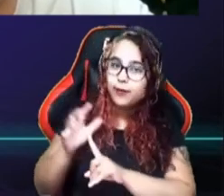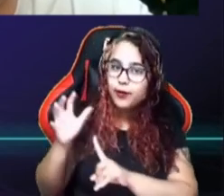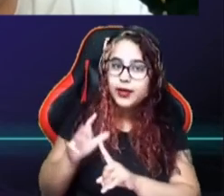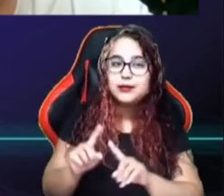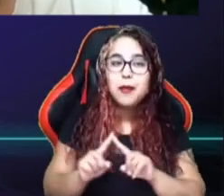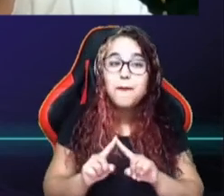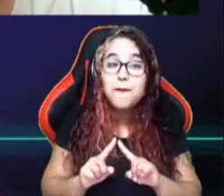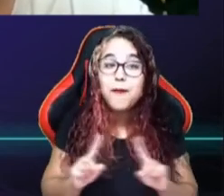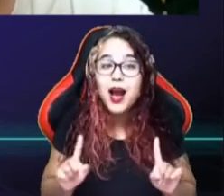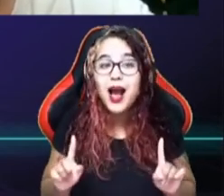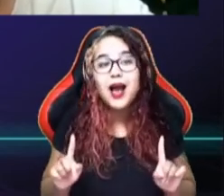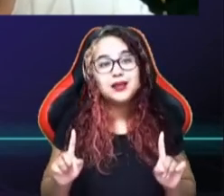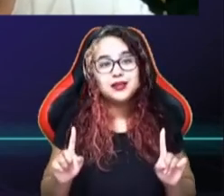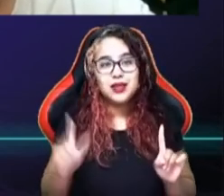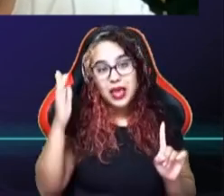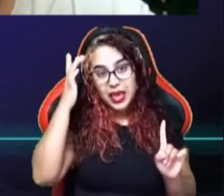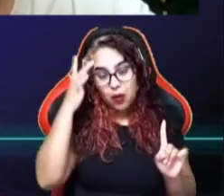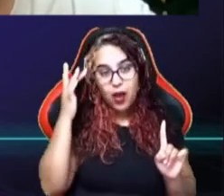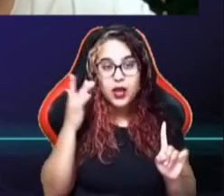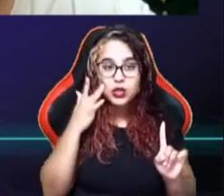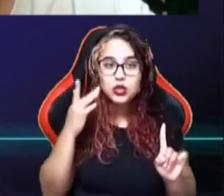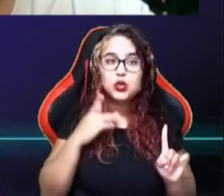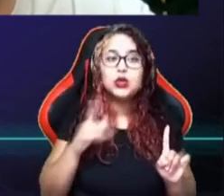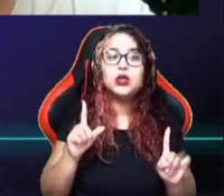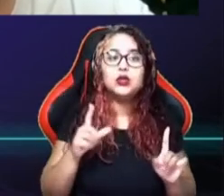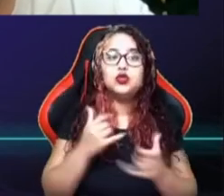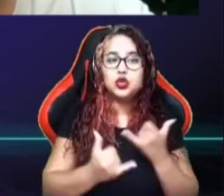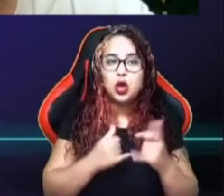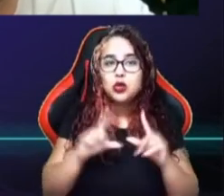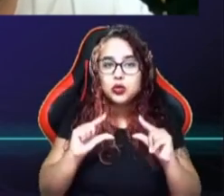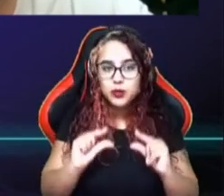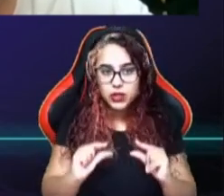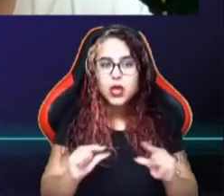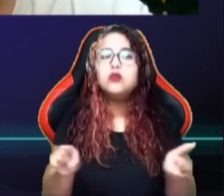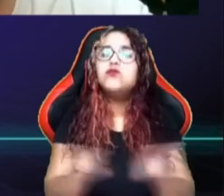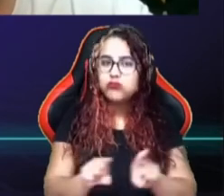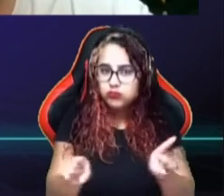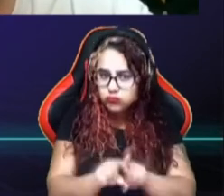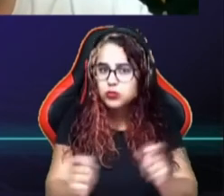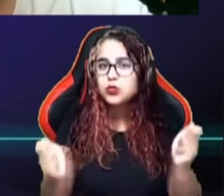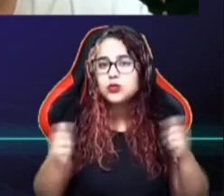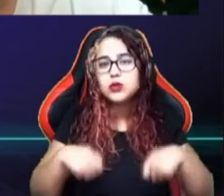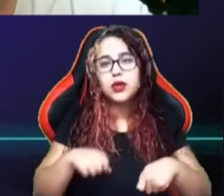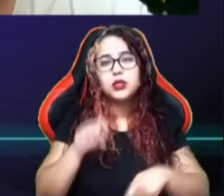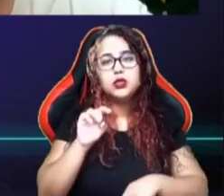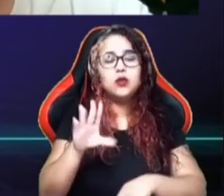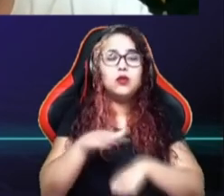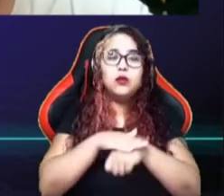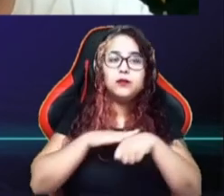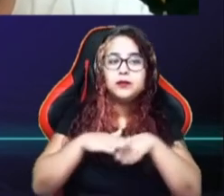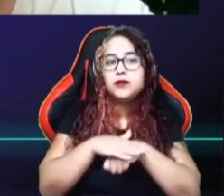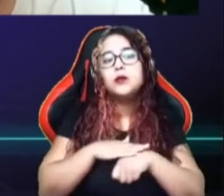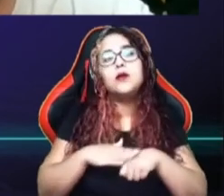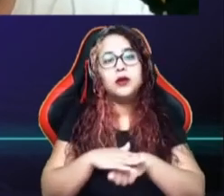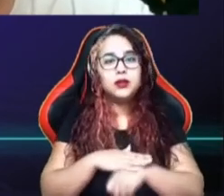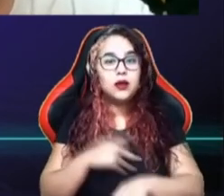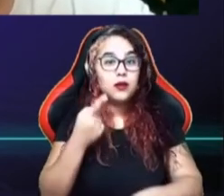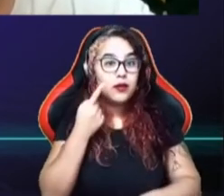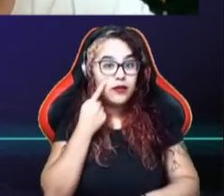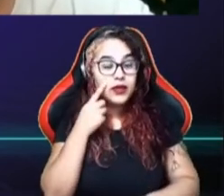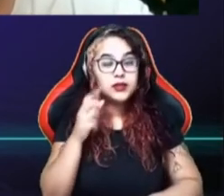que é uma coisa só para os grandes, não. Acho que tem espaço, é questão de conversar lá com a marca, né? Ver se tem fit.